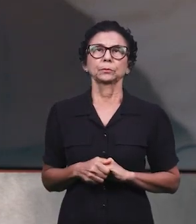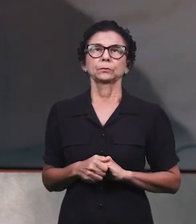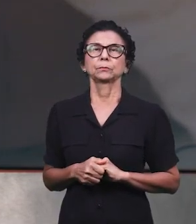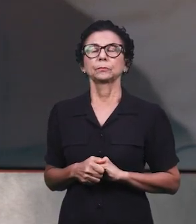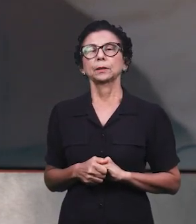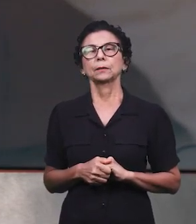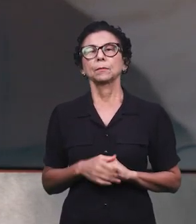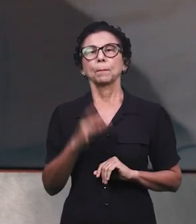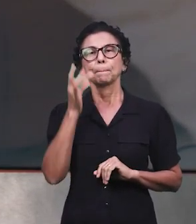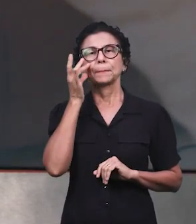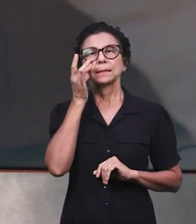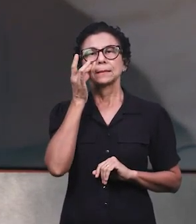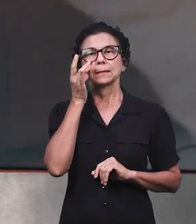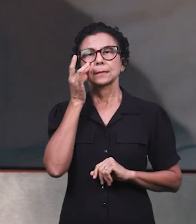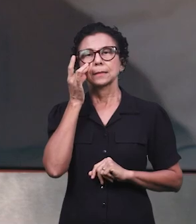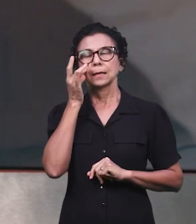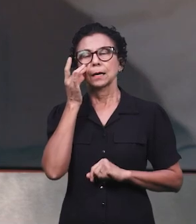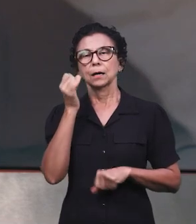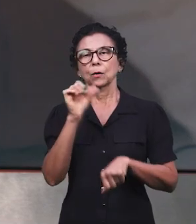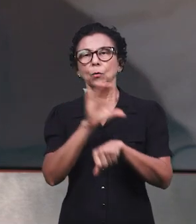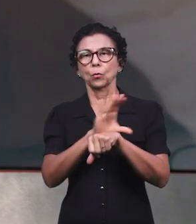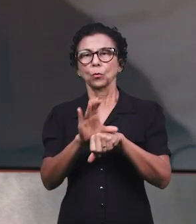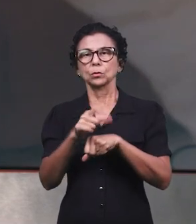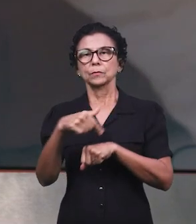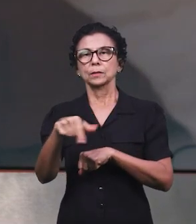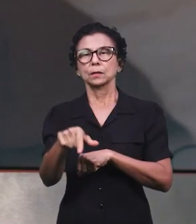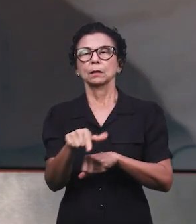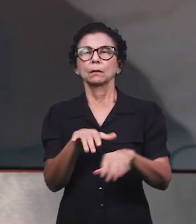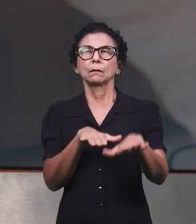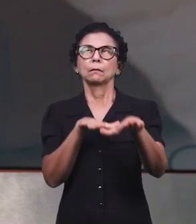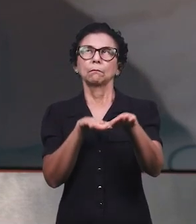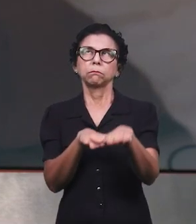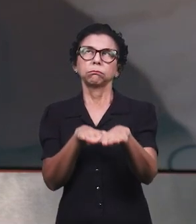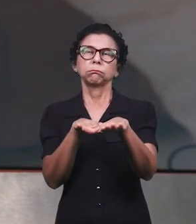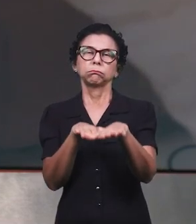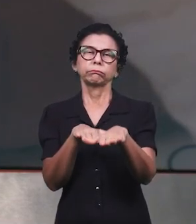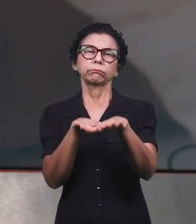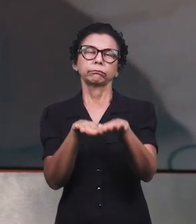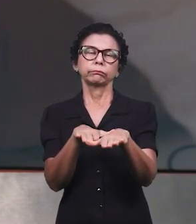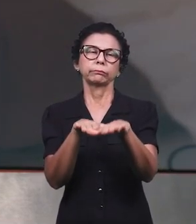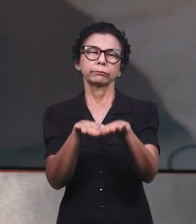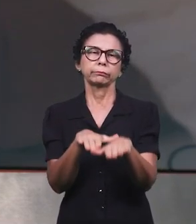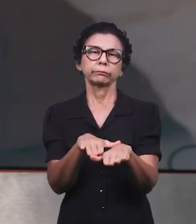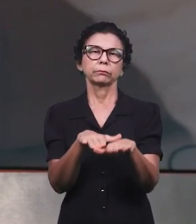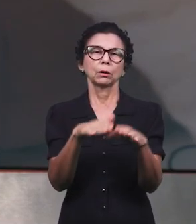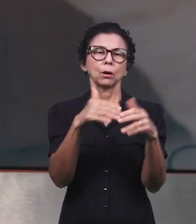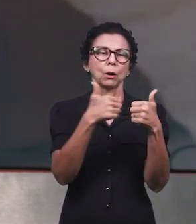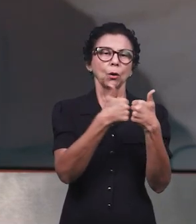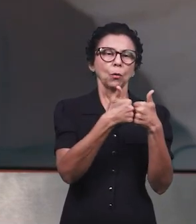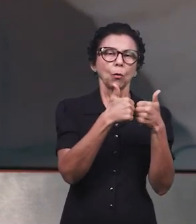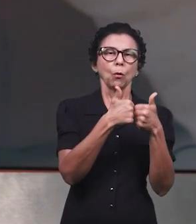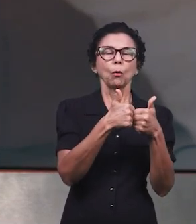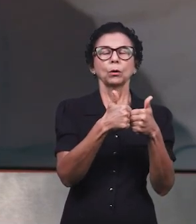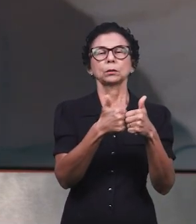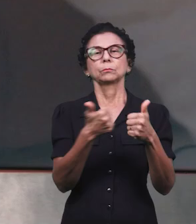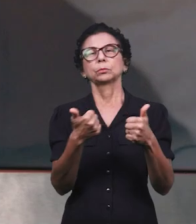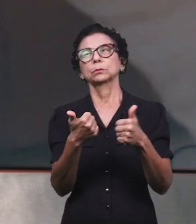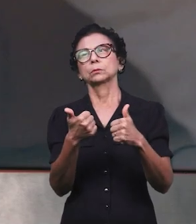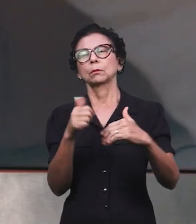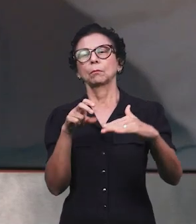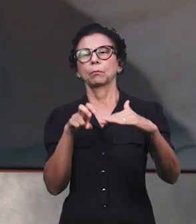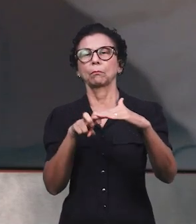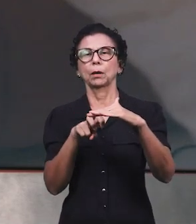curso presencial, você vai pegar trânsito, alguns vão ter que se deslocar de ônibus, de metrô, né? E tudo isso